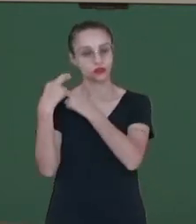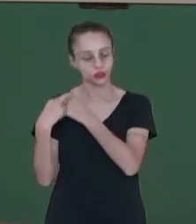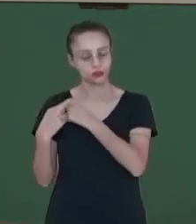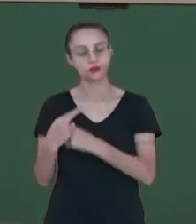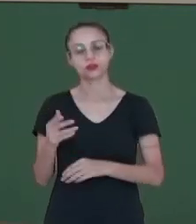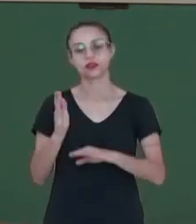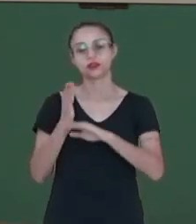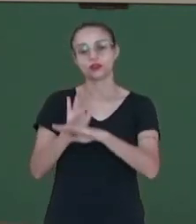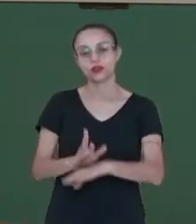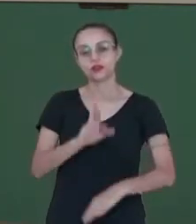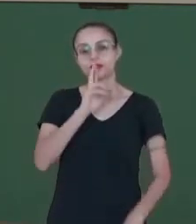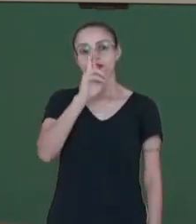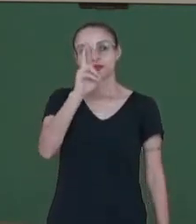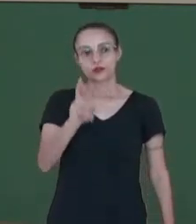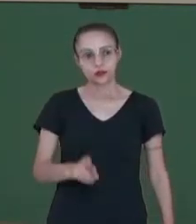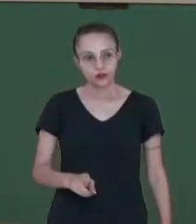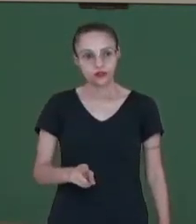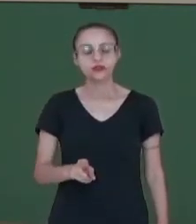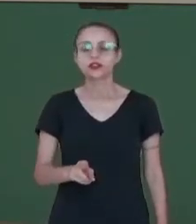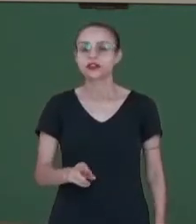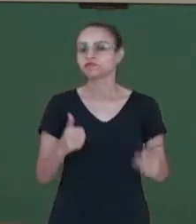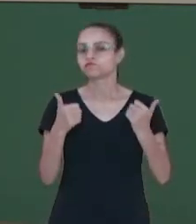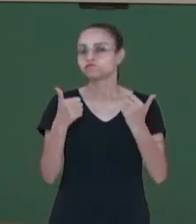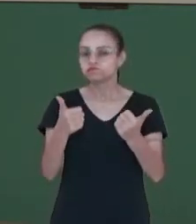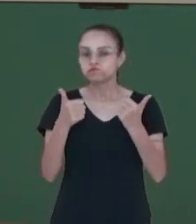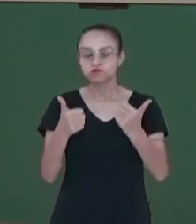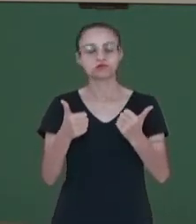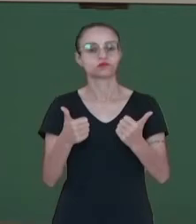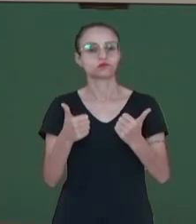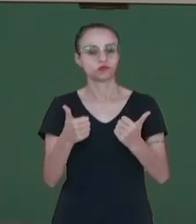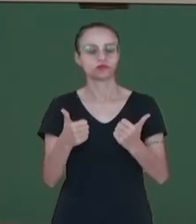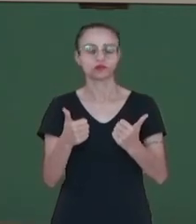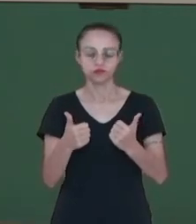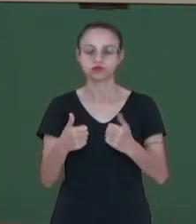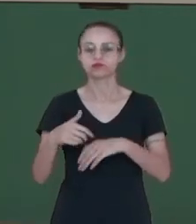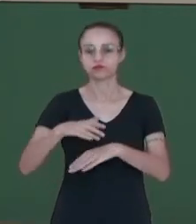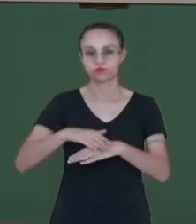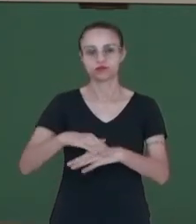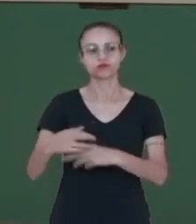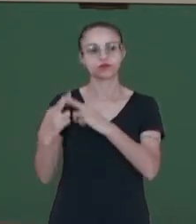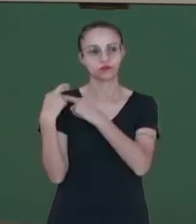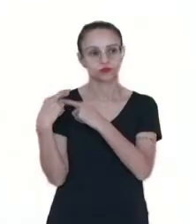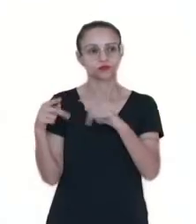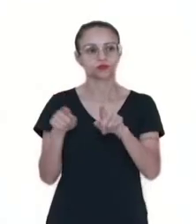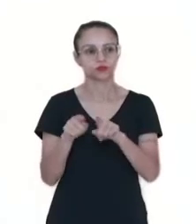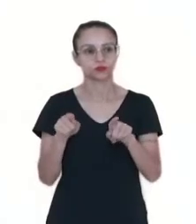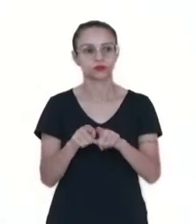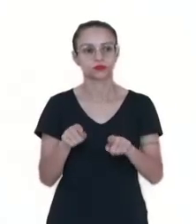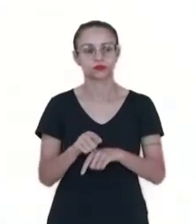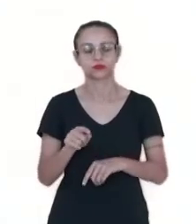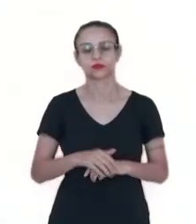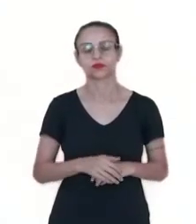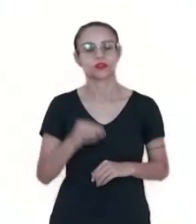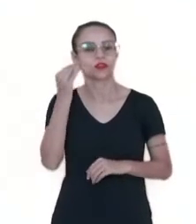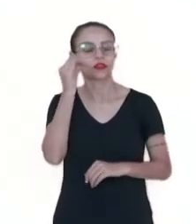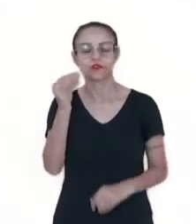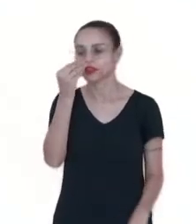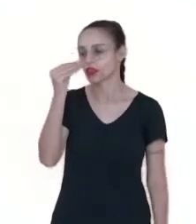com o resultado bem-sucedido no jogo, sentindo-se corresponsável, eliminando o medo e